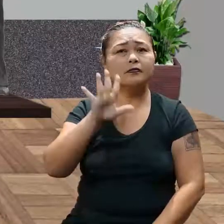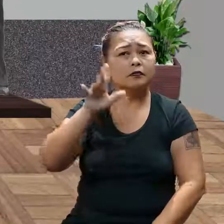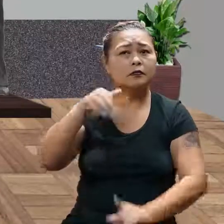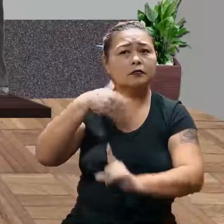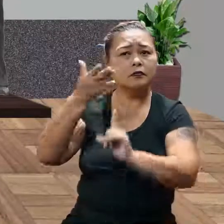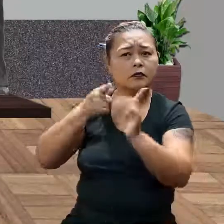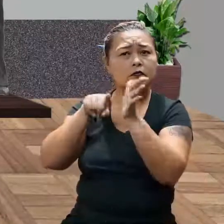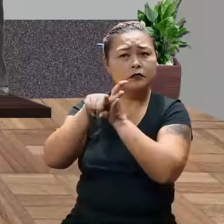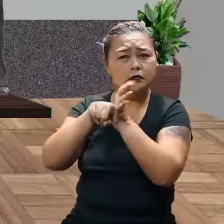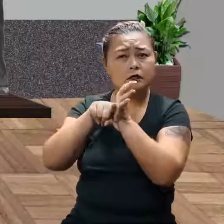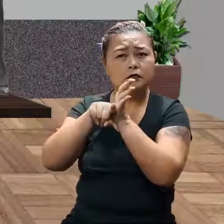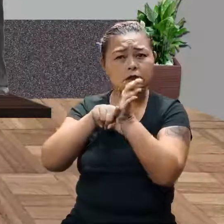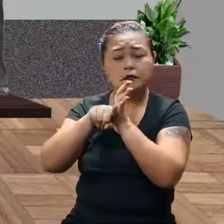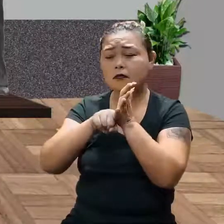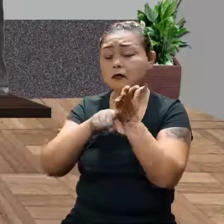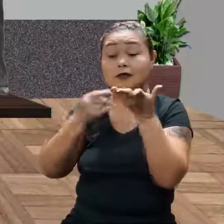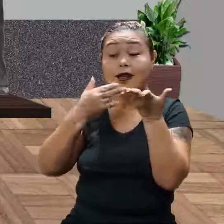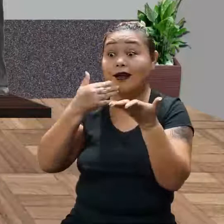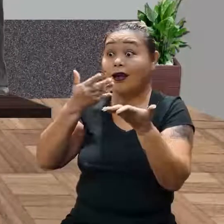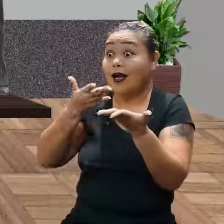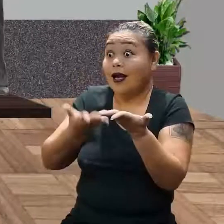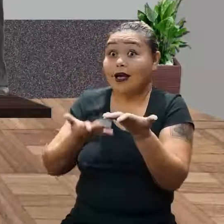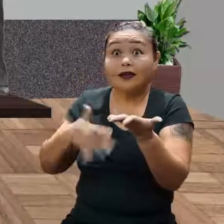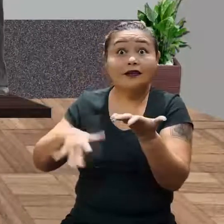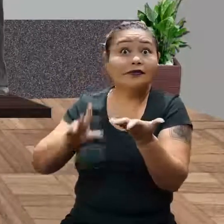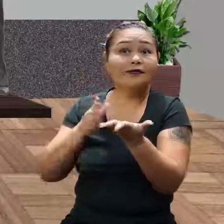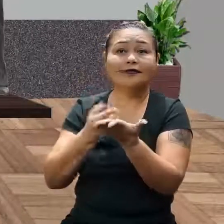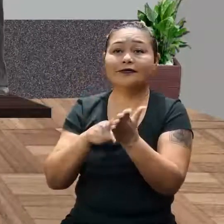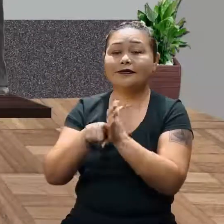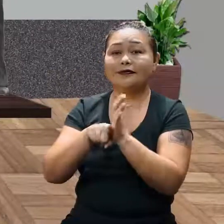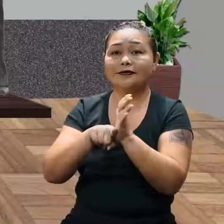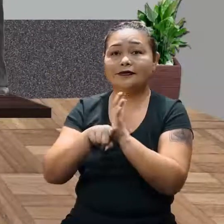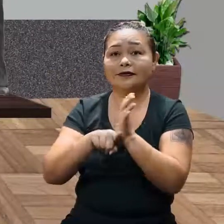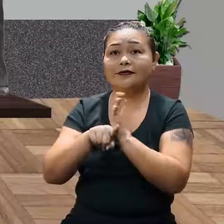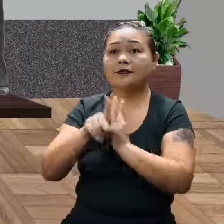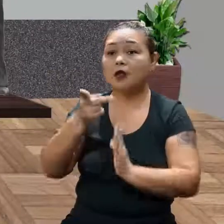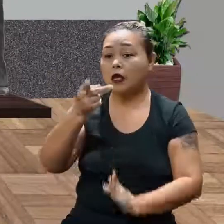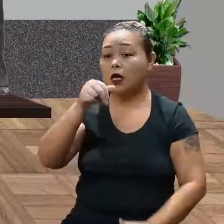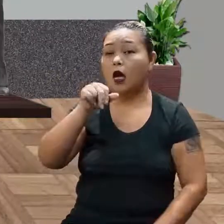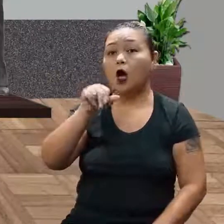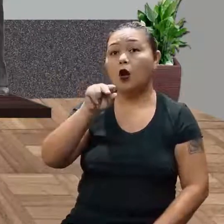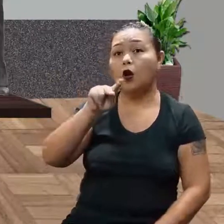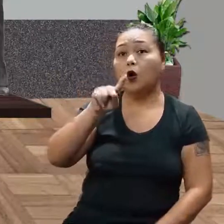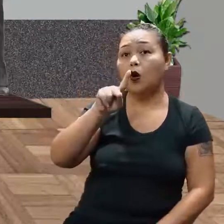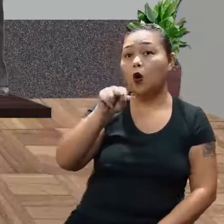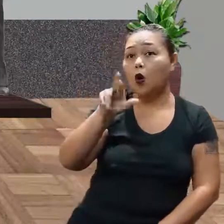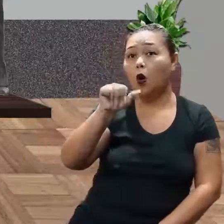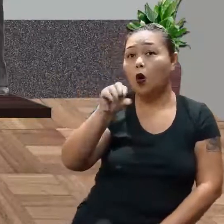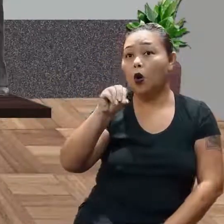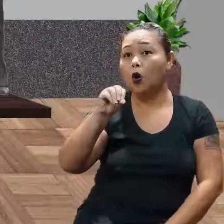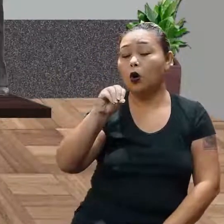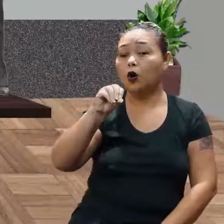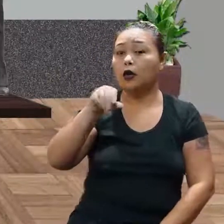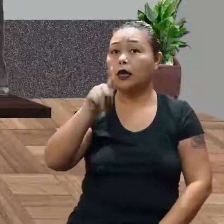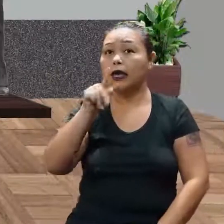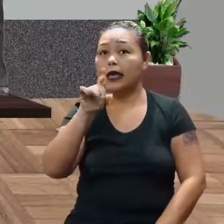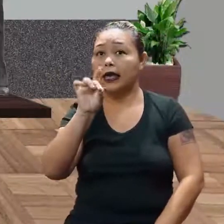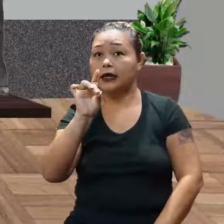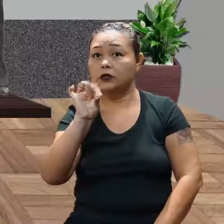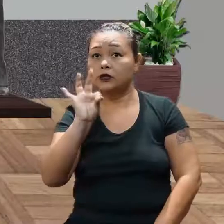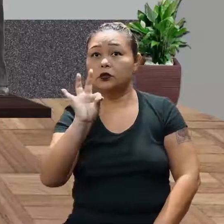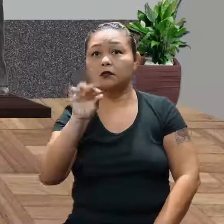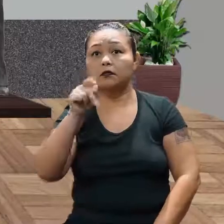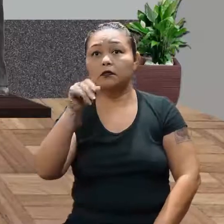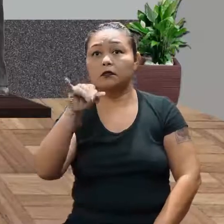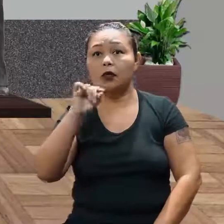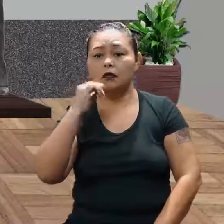grande pesquisador, que eu sou encantado pela pesquisa dele, chamado Roquete Pinto. Em seu livro Rondônia, ele narra alguns